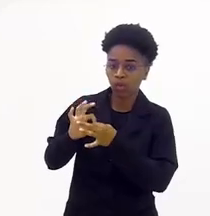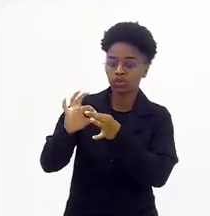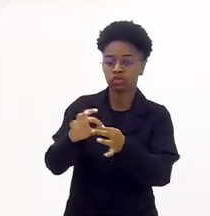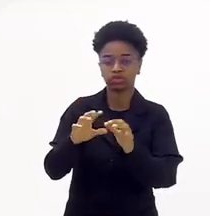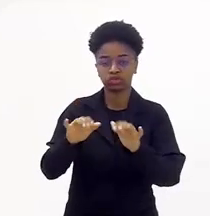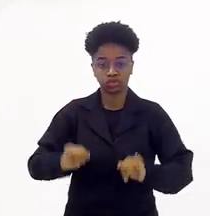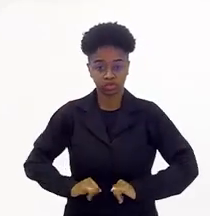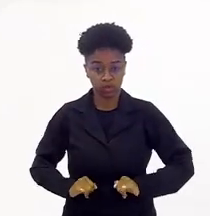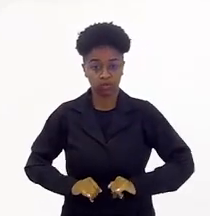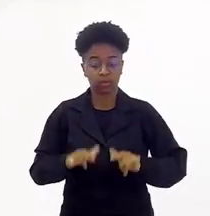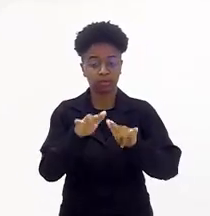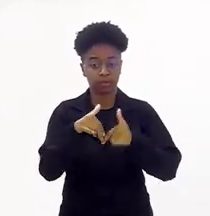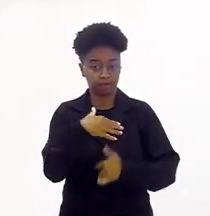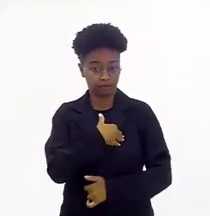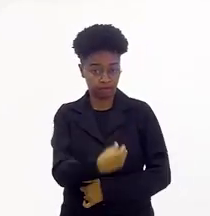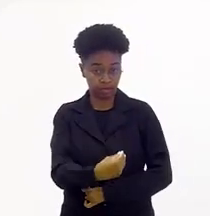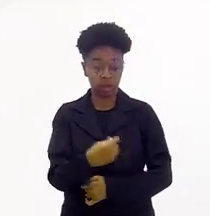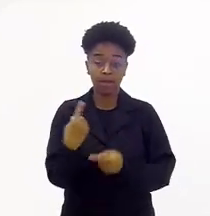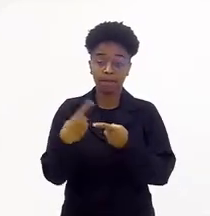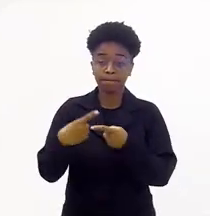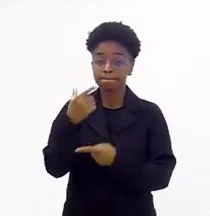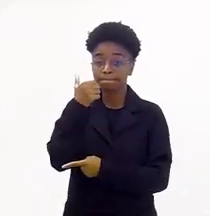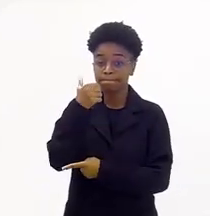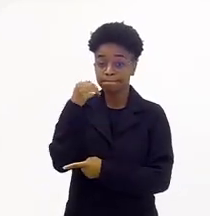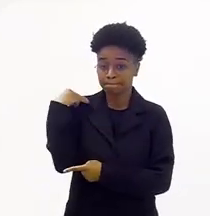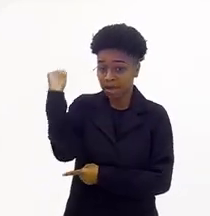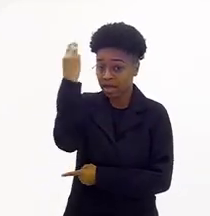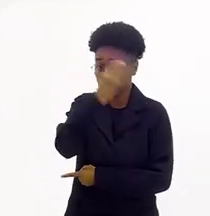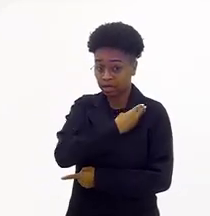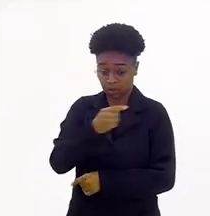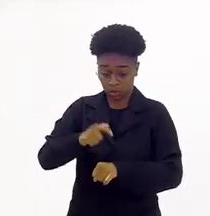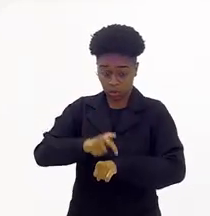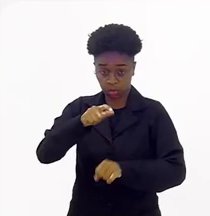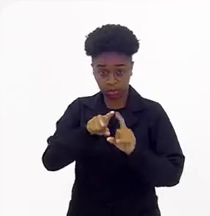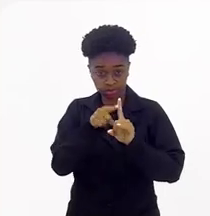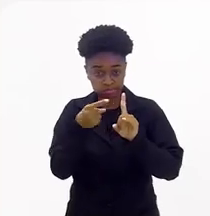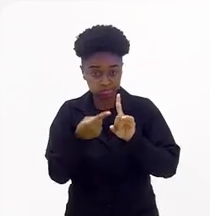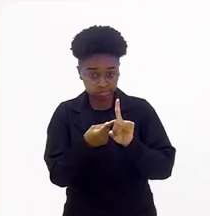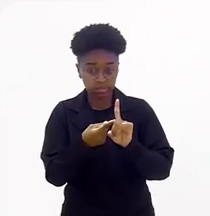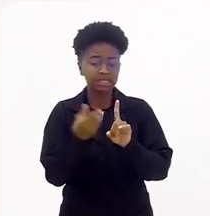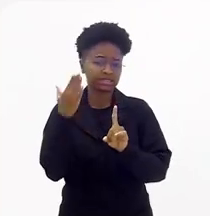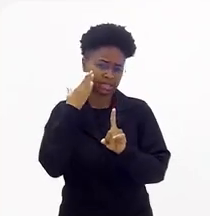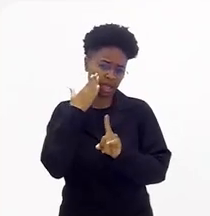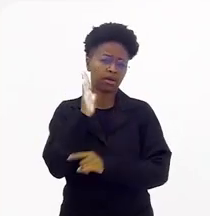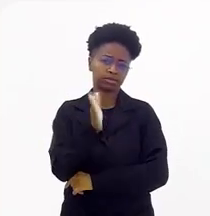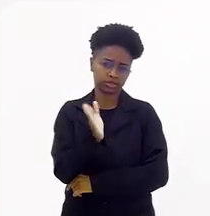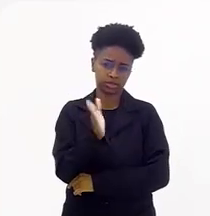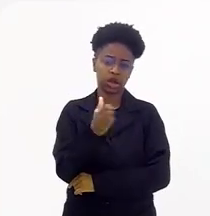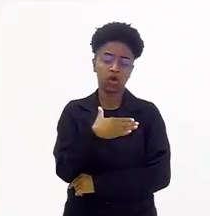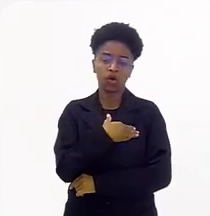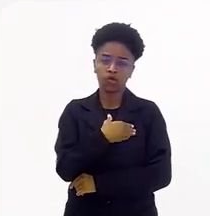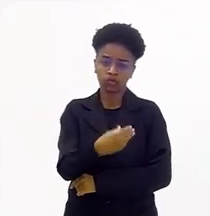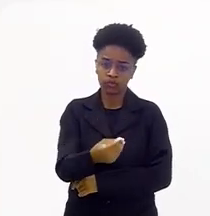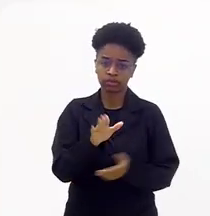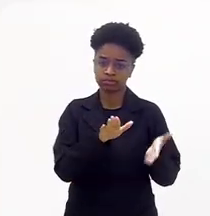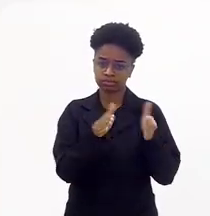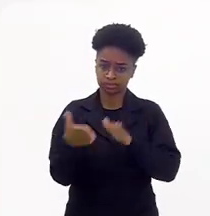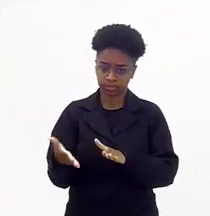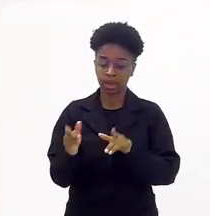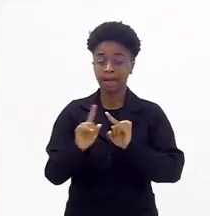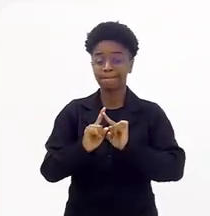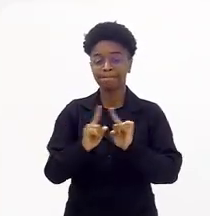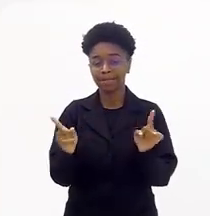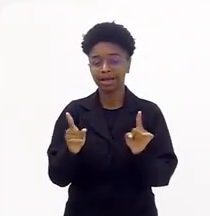filho, deixando claro isso. Porque Maria, desde que concebeu, ela sabia que o filho iria